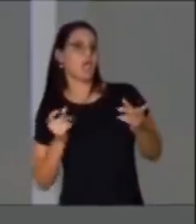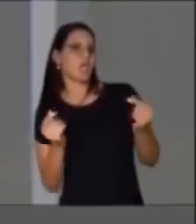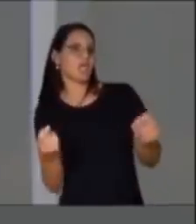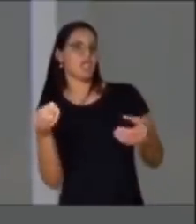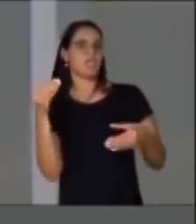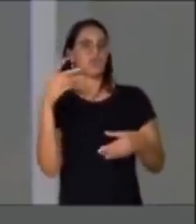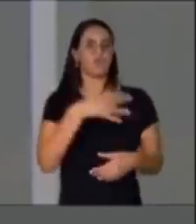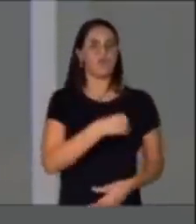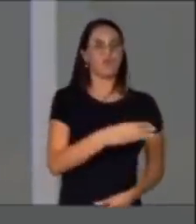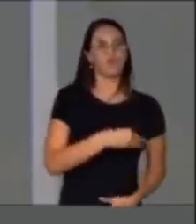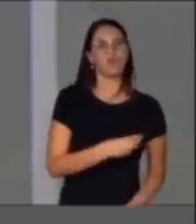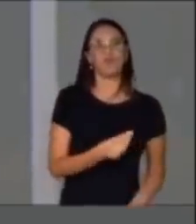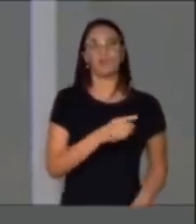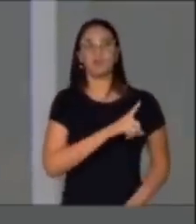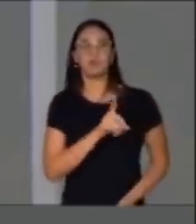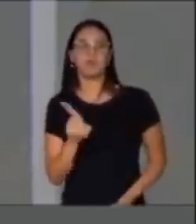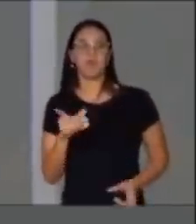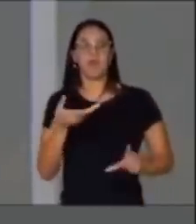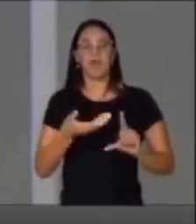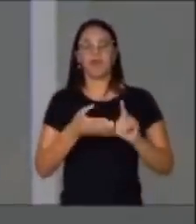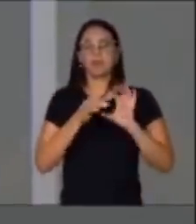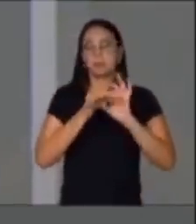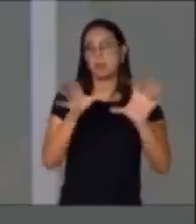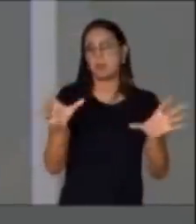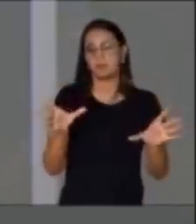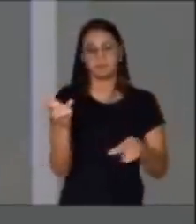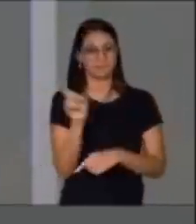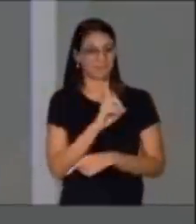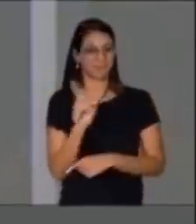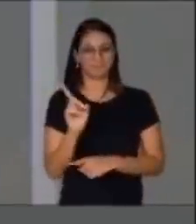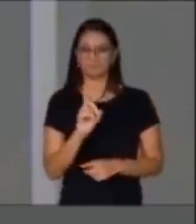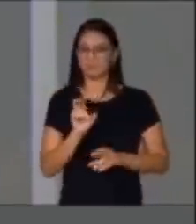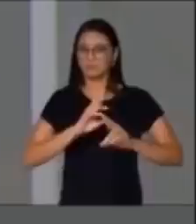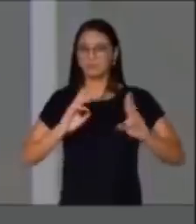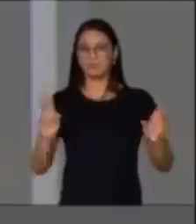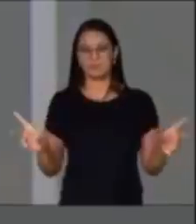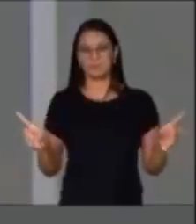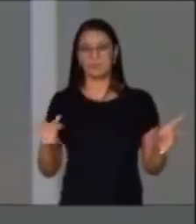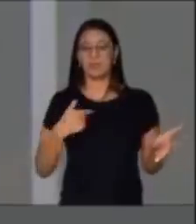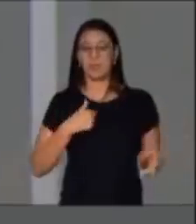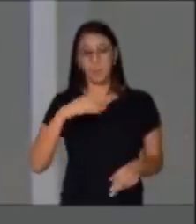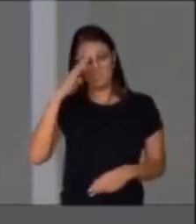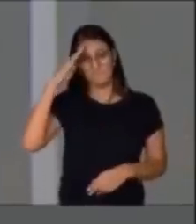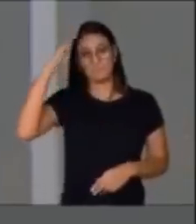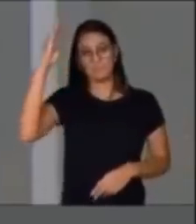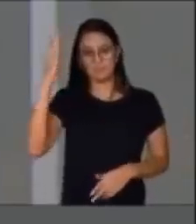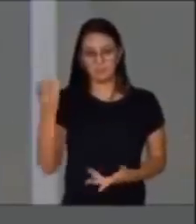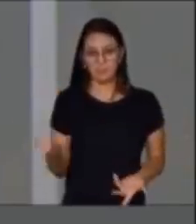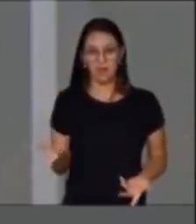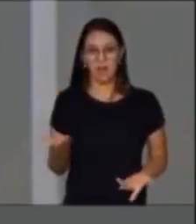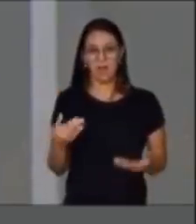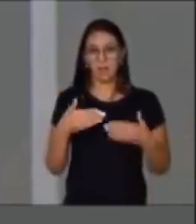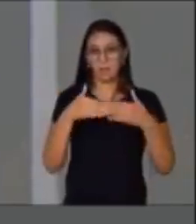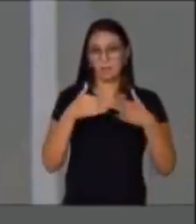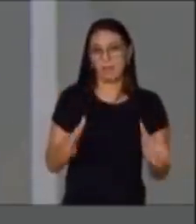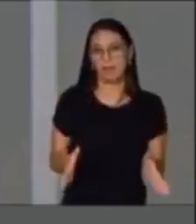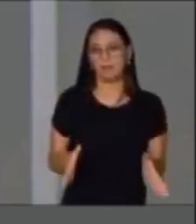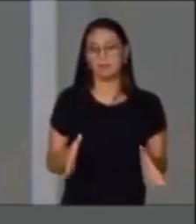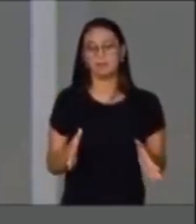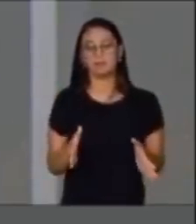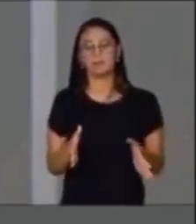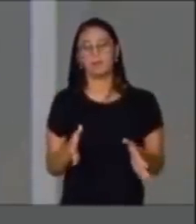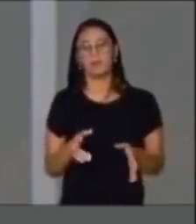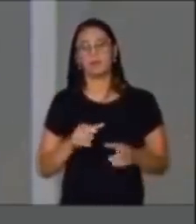e de bilionário que defende direita, que defende liberalismo. Pelo contrário, quem mais se beneficia do liberalismo, quem mais